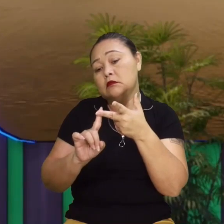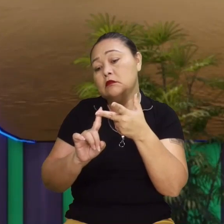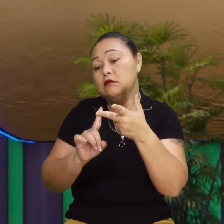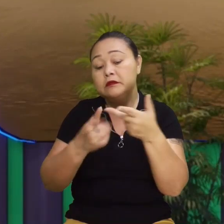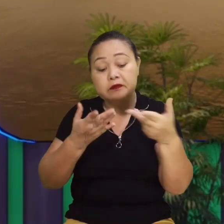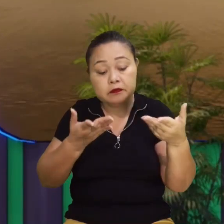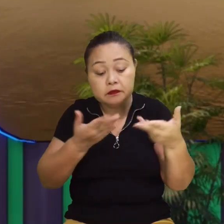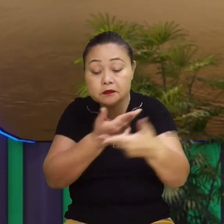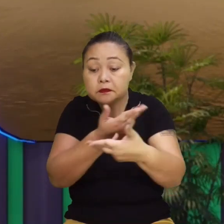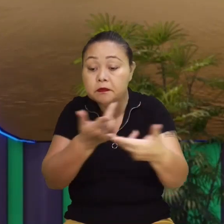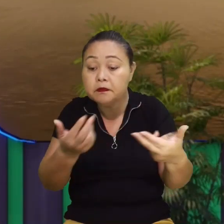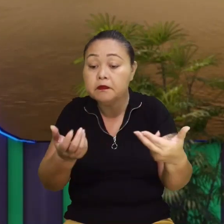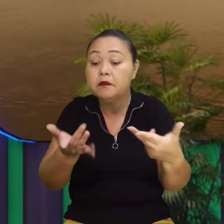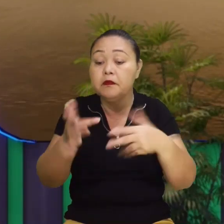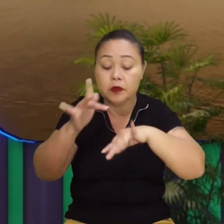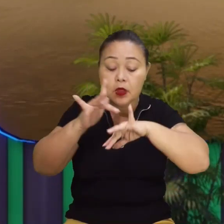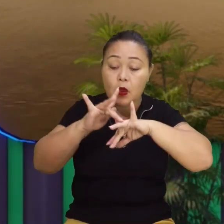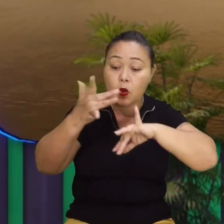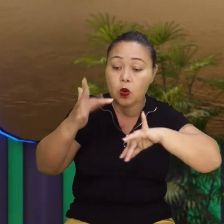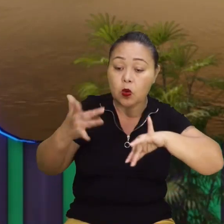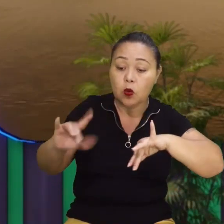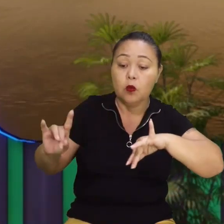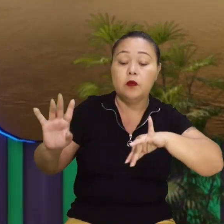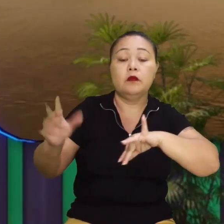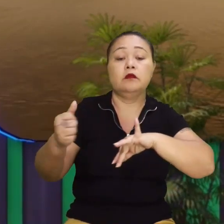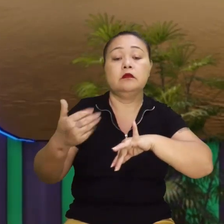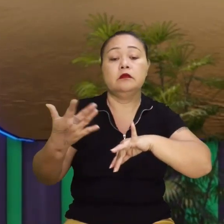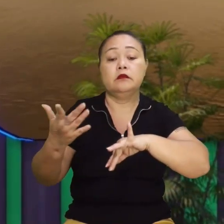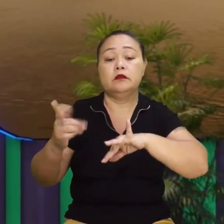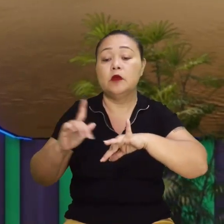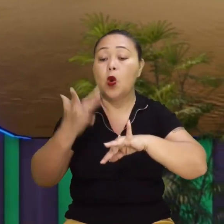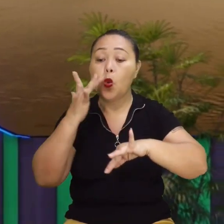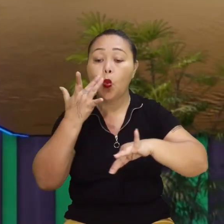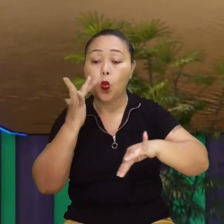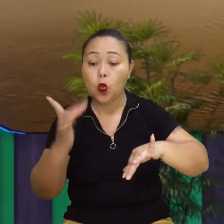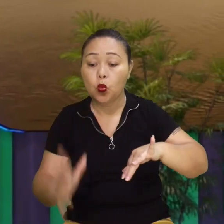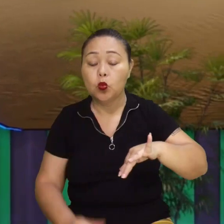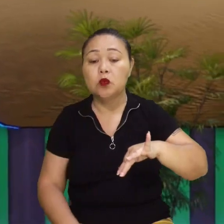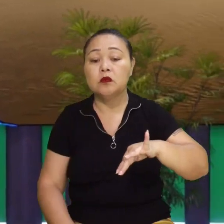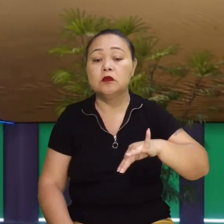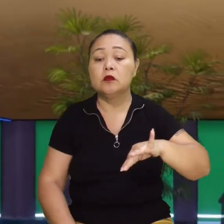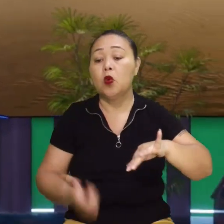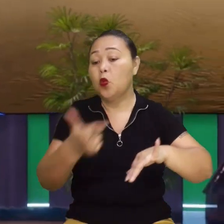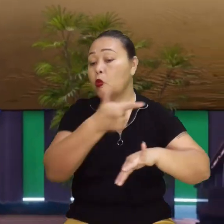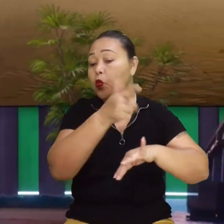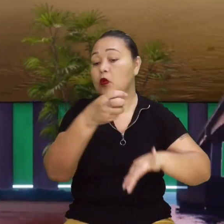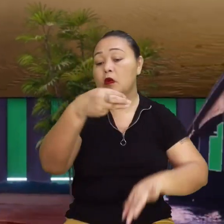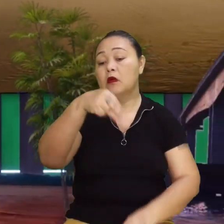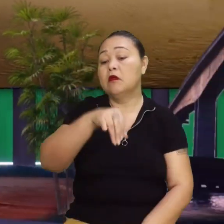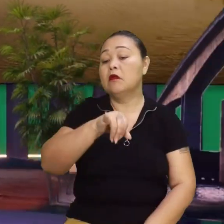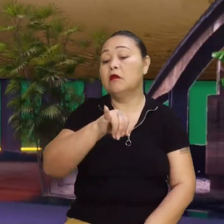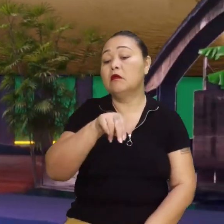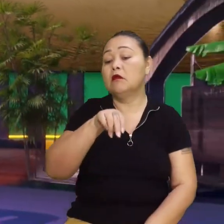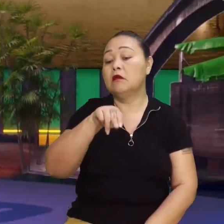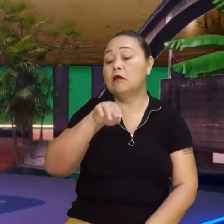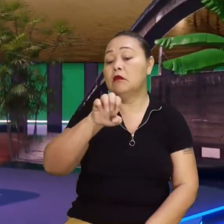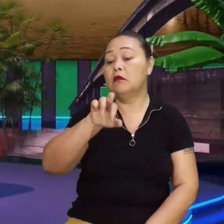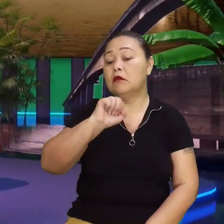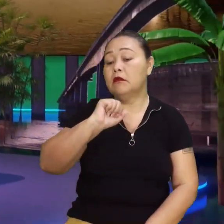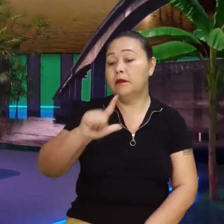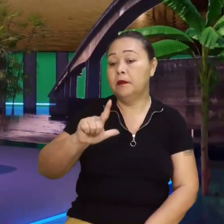minérios como diamante o ouro e outros minerais